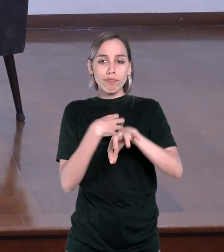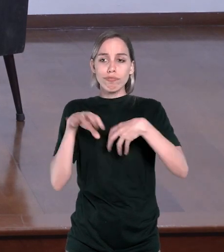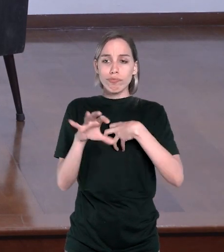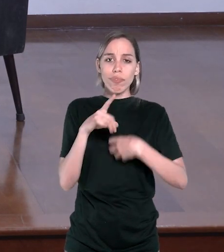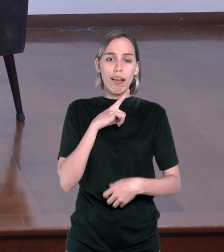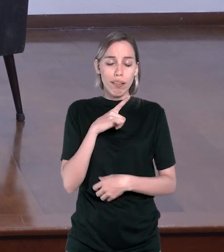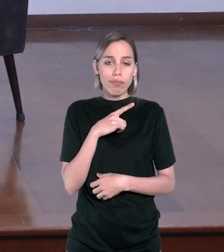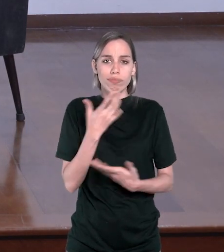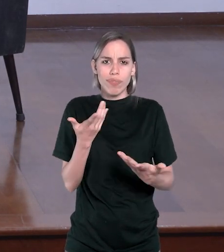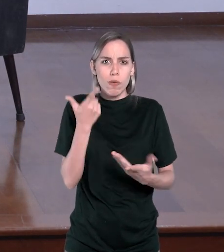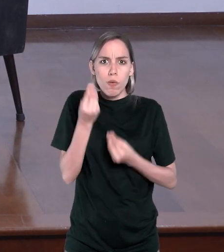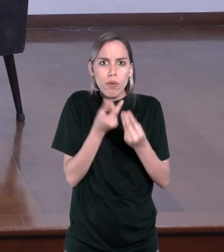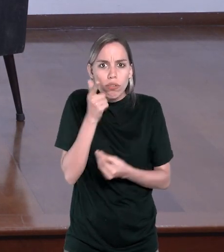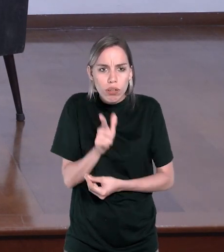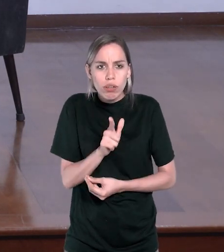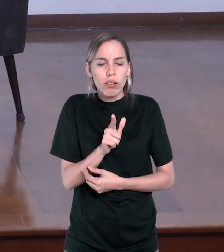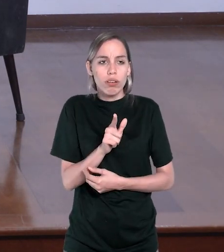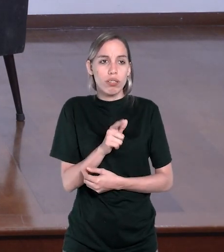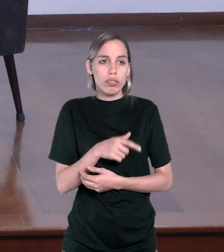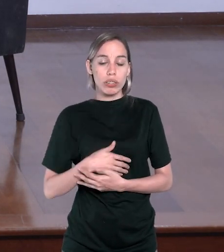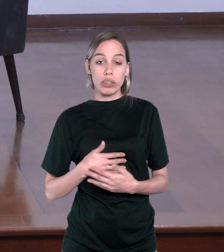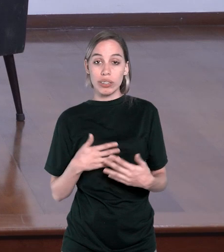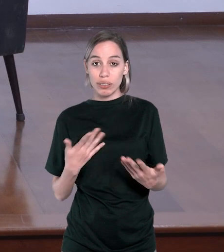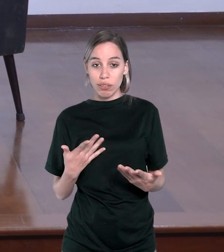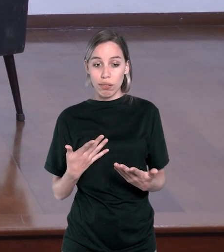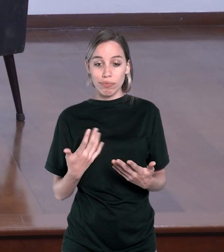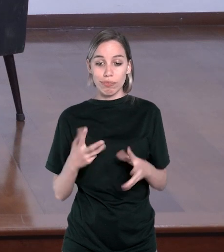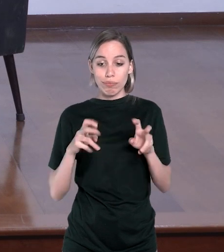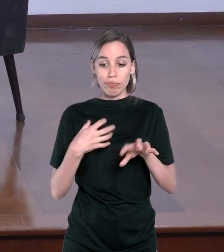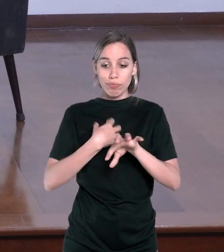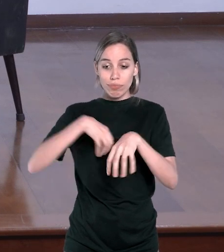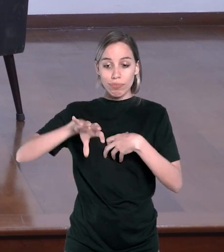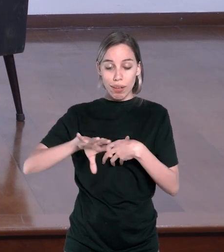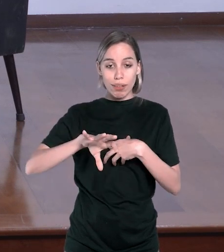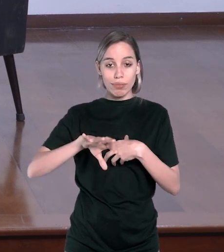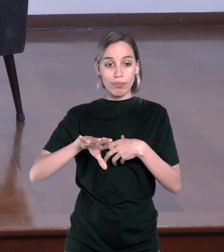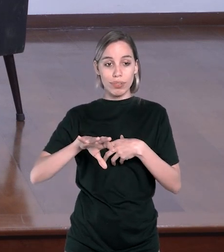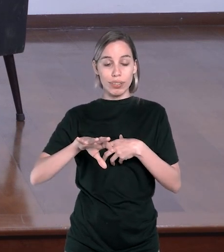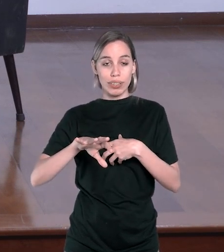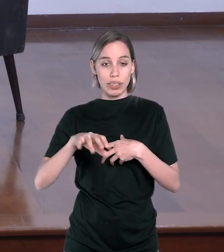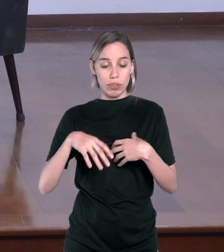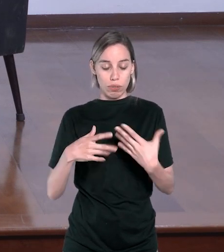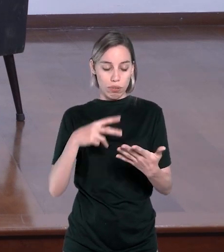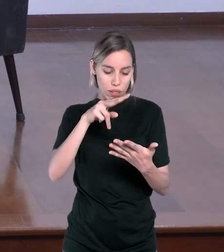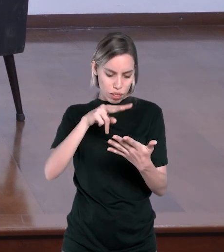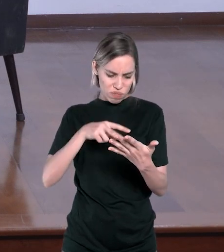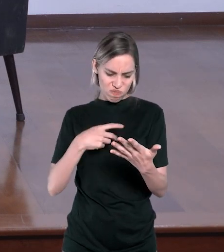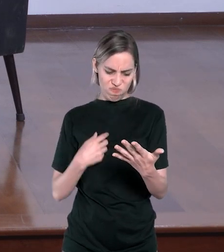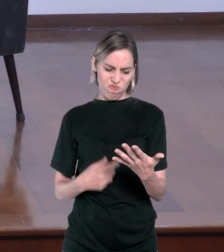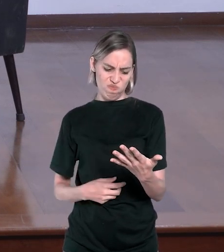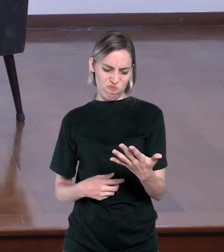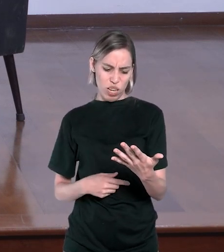do jornal. Então, essa questão da empatia e da compaixão pelos personagens, de você poder,